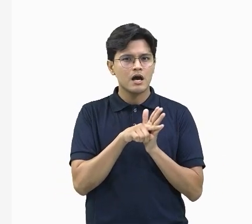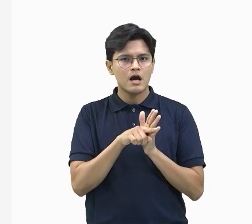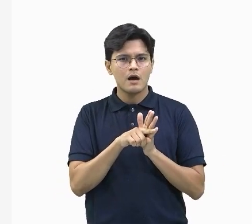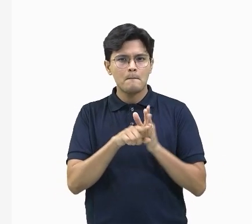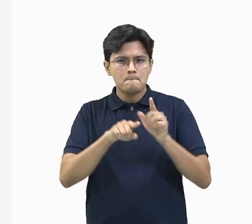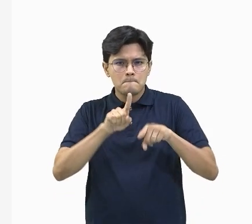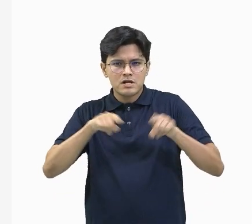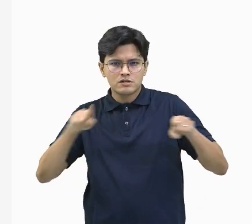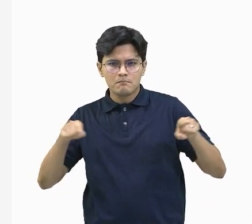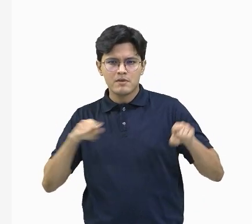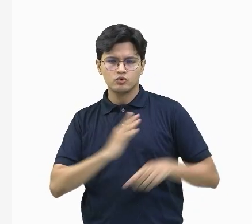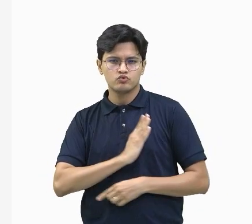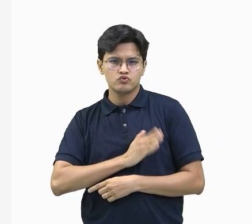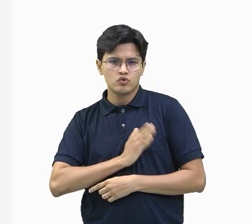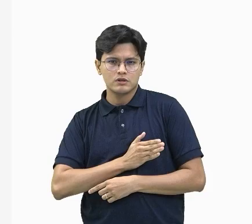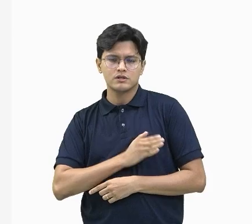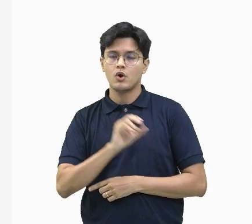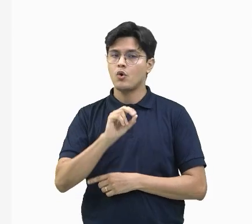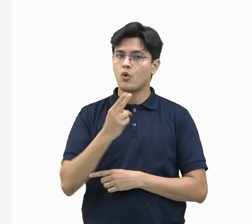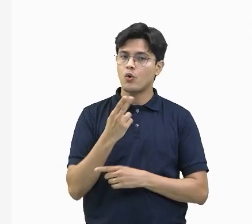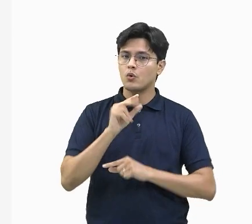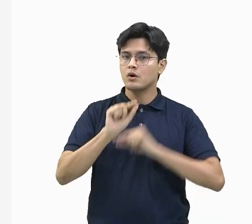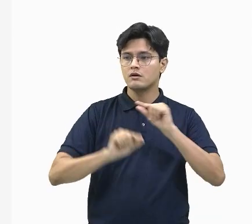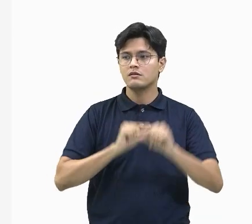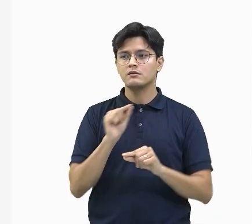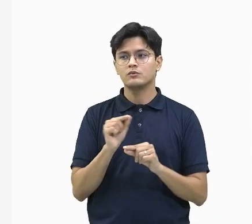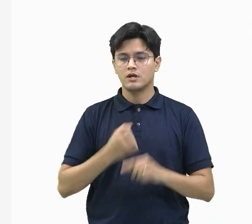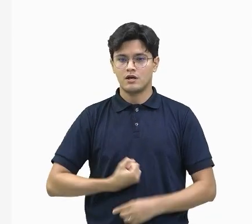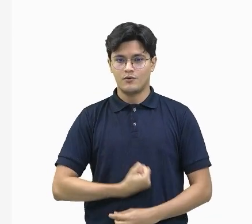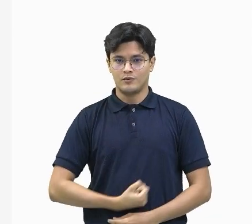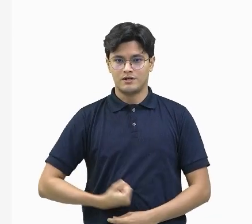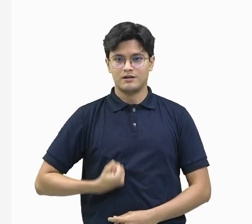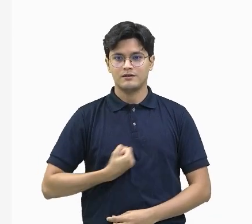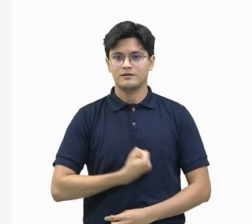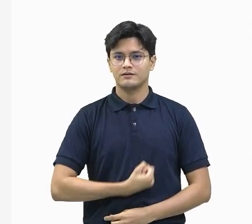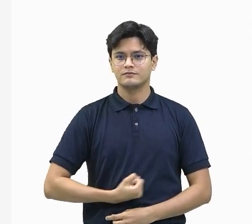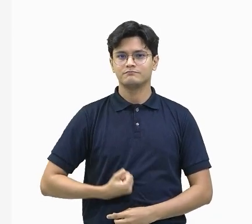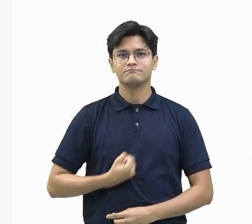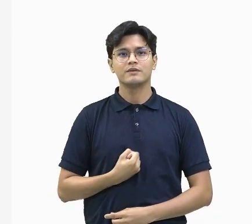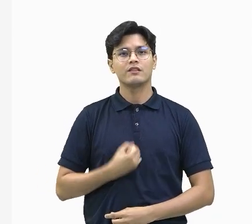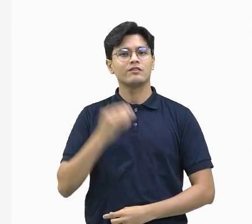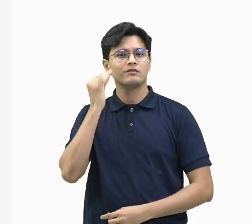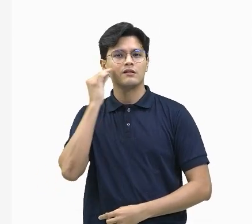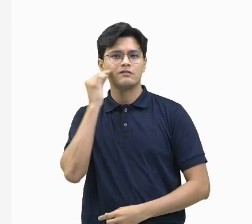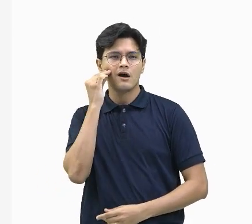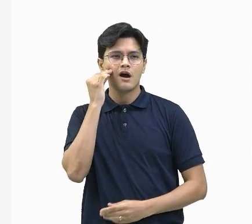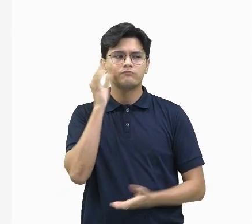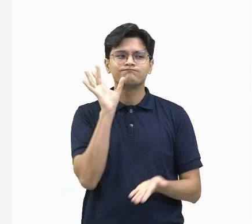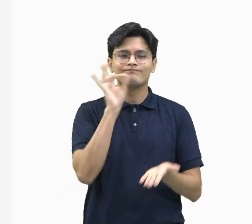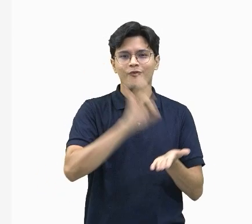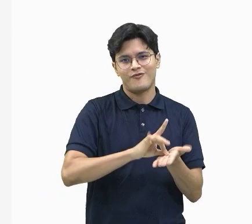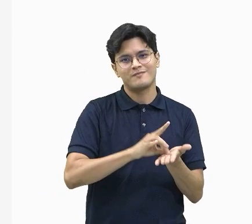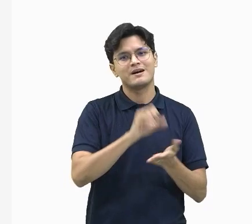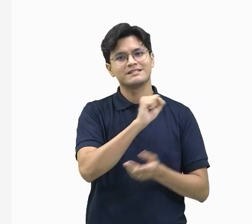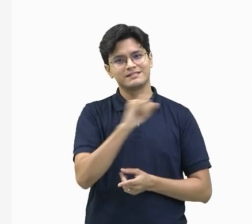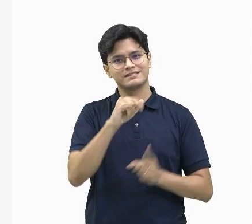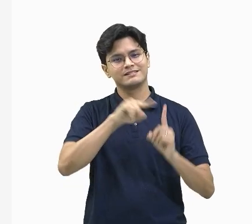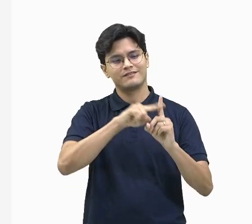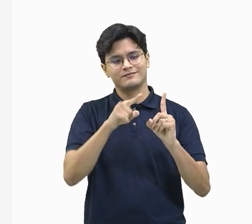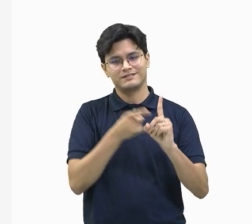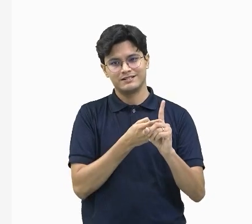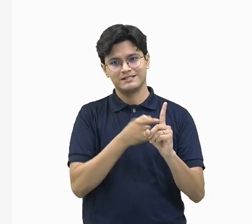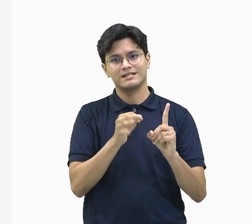também uma ultrassom transvaginal para visualizar o embrião e confirmar a gestação. Uma vez a